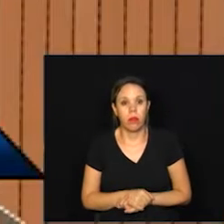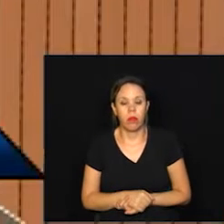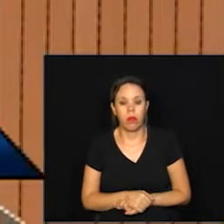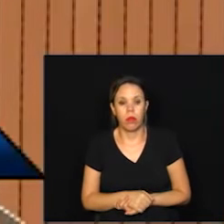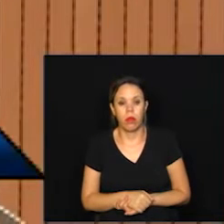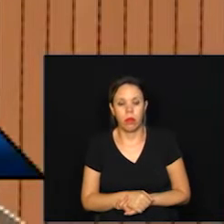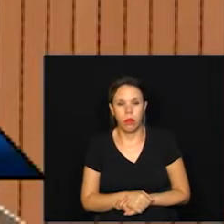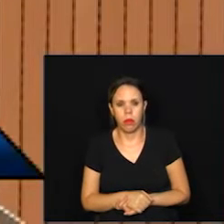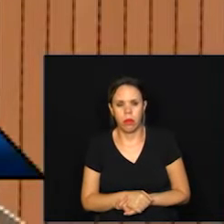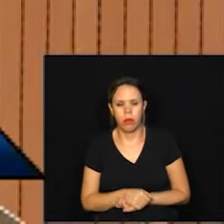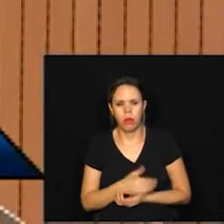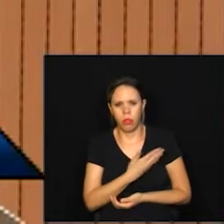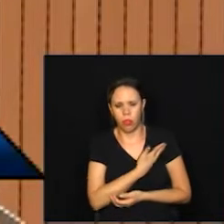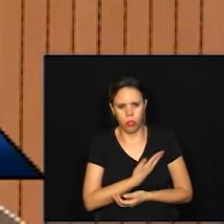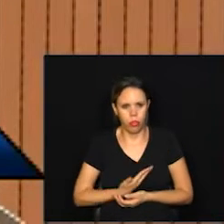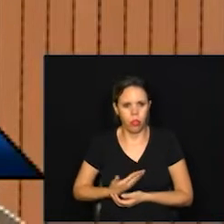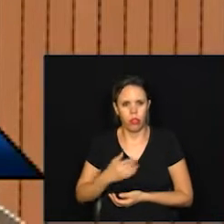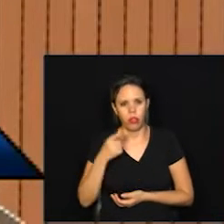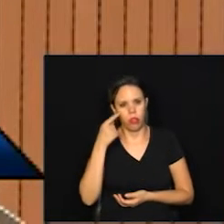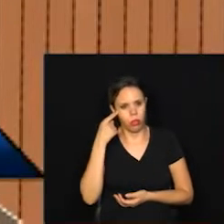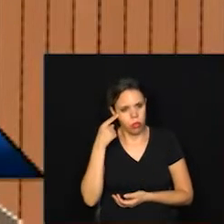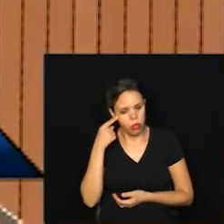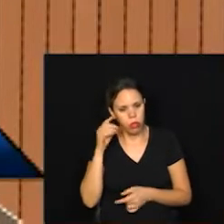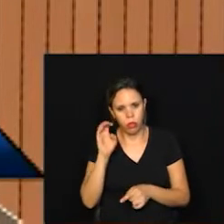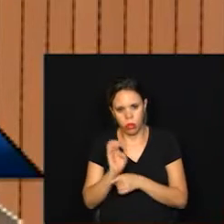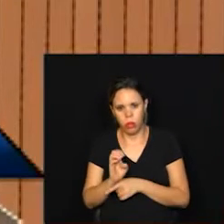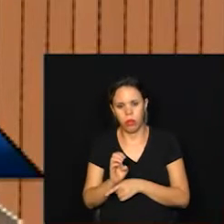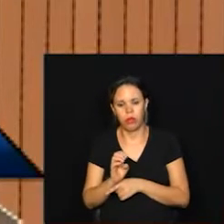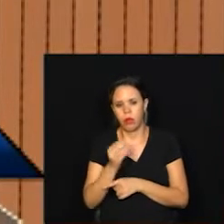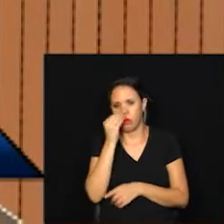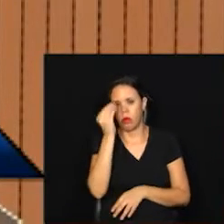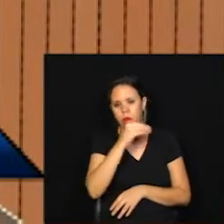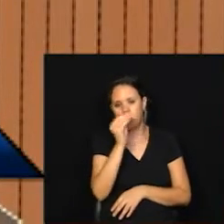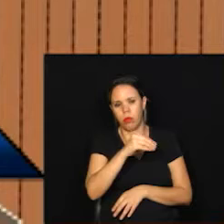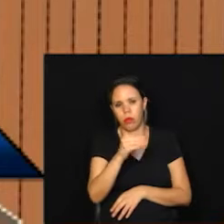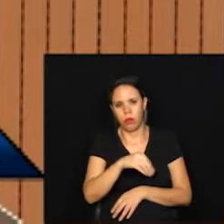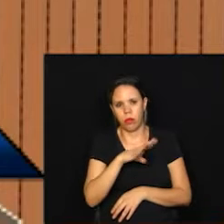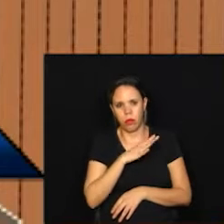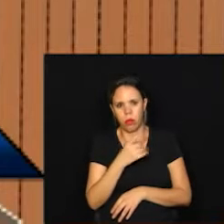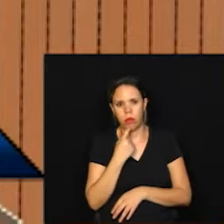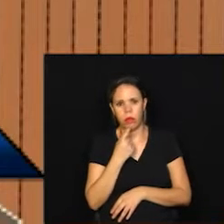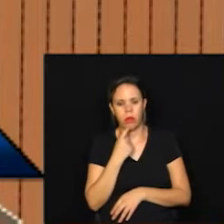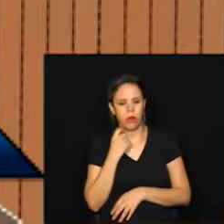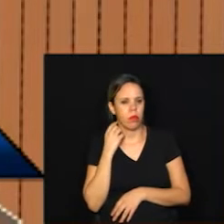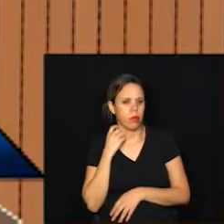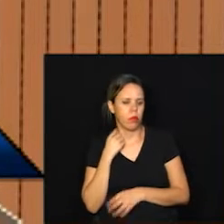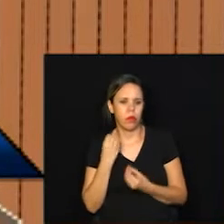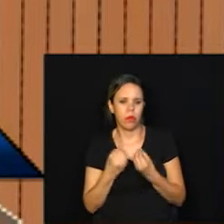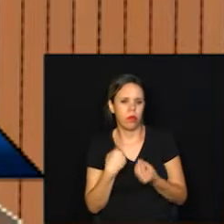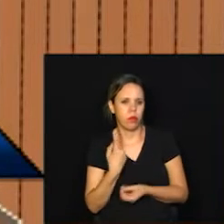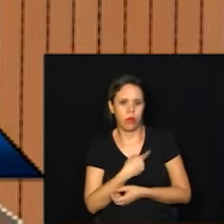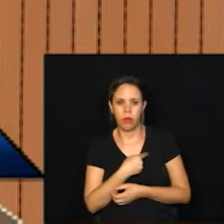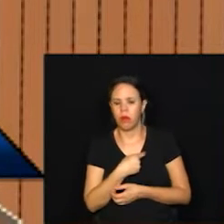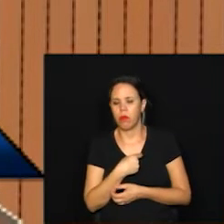E o governo do estado, mais uma vez, dando as costas para a cidade de Campinas. como se a gente